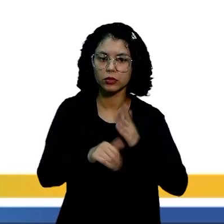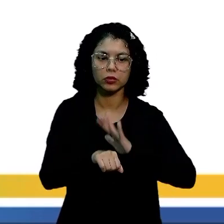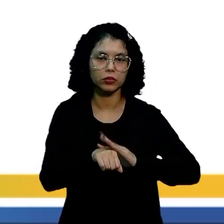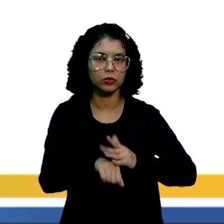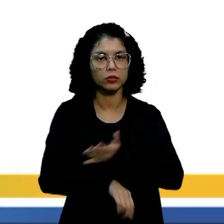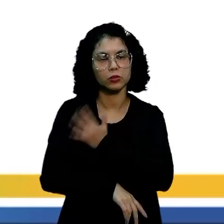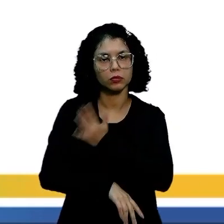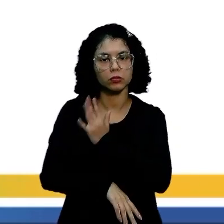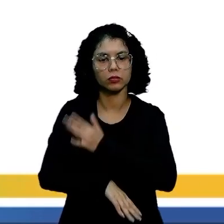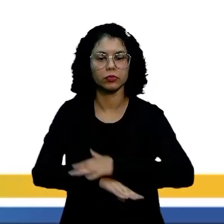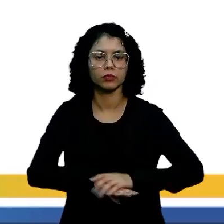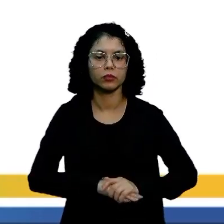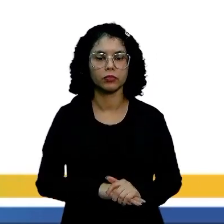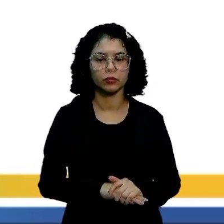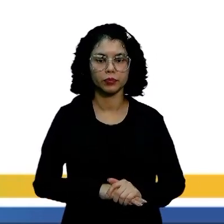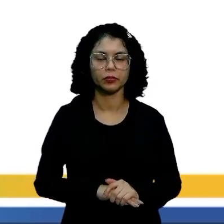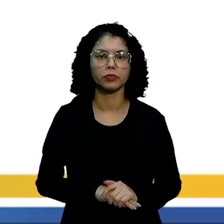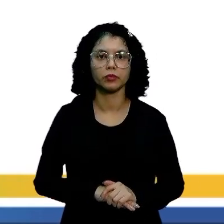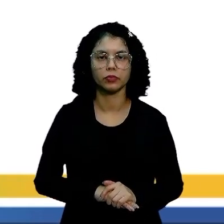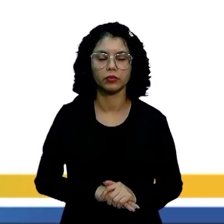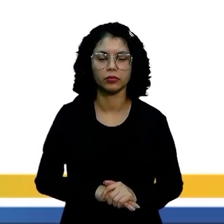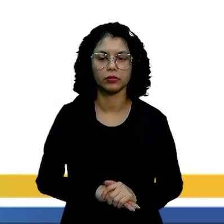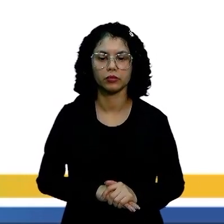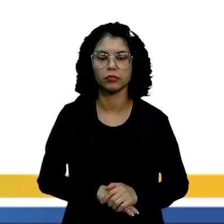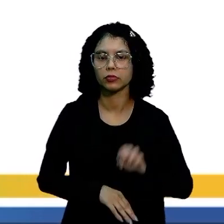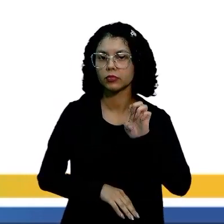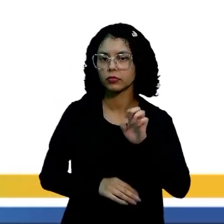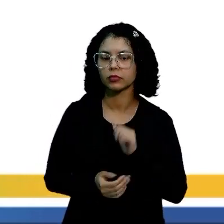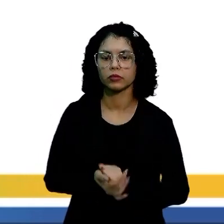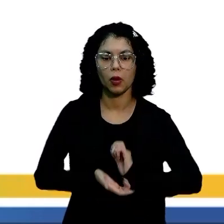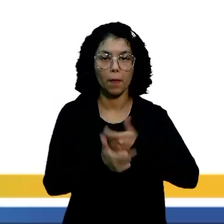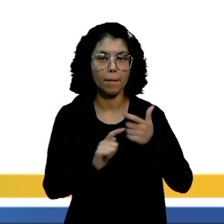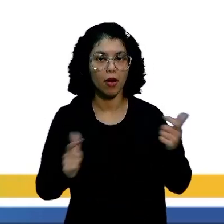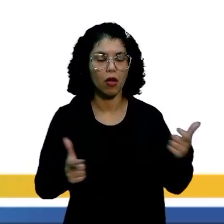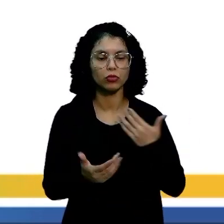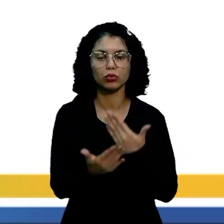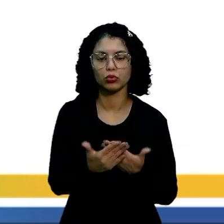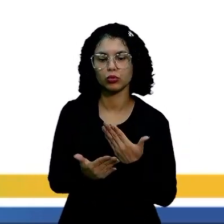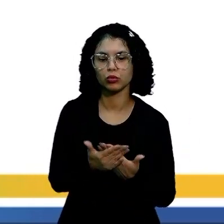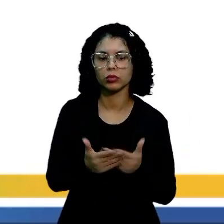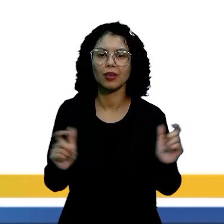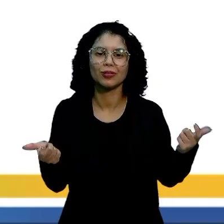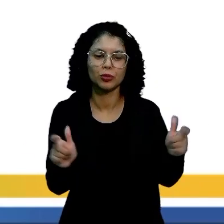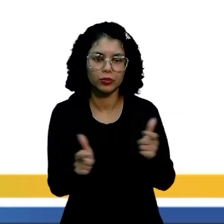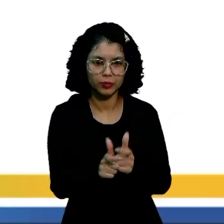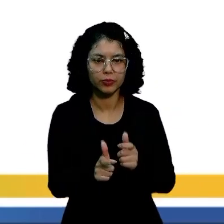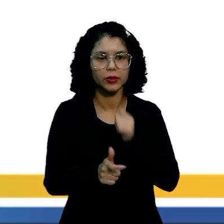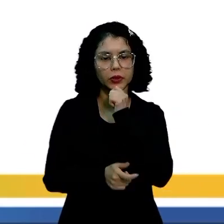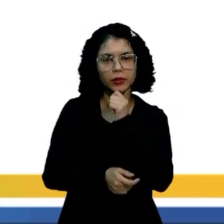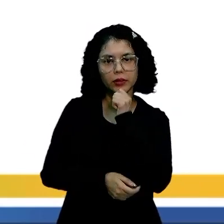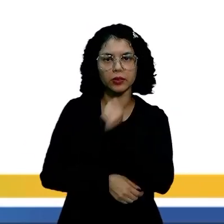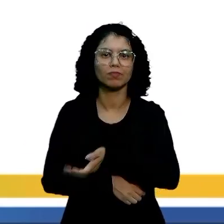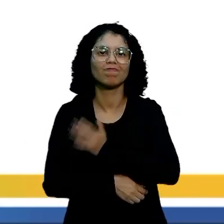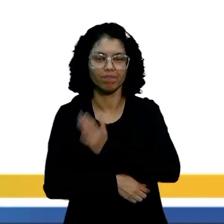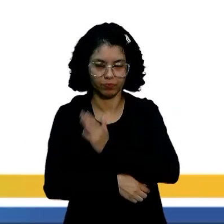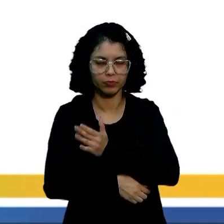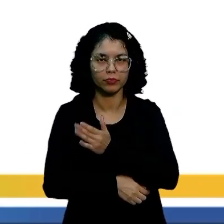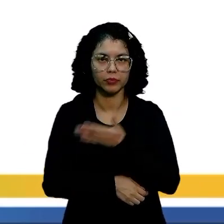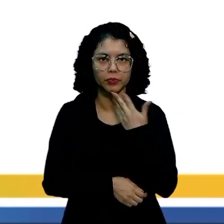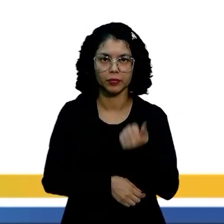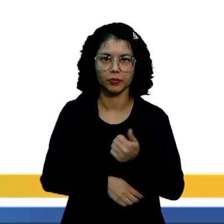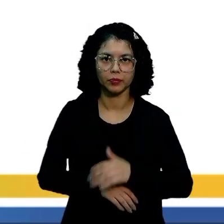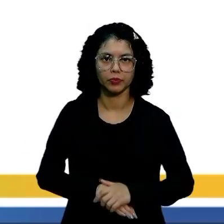de doenças do coração. E letra E, maior nível de estudo reduz riscos de ataques do